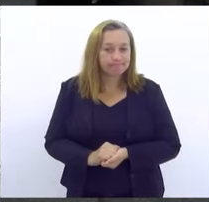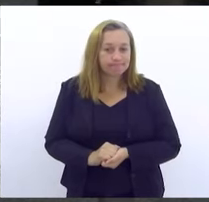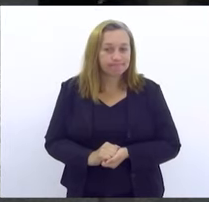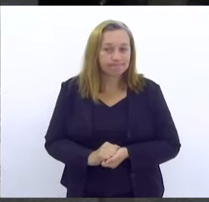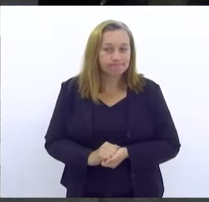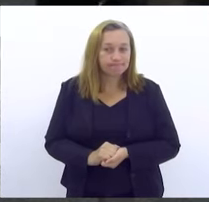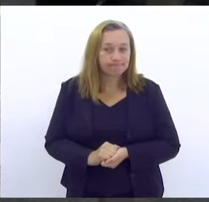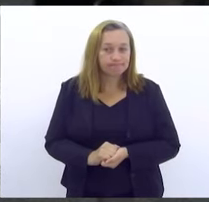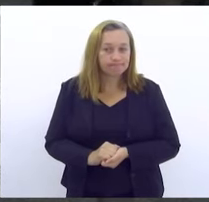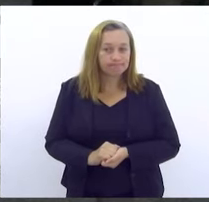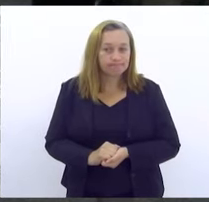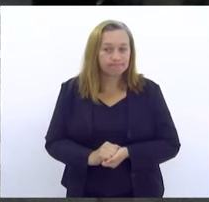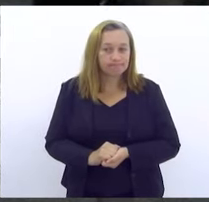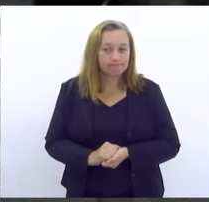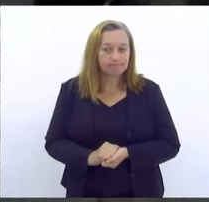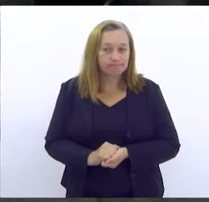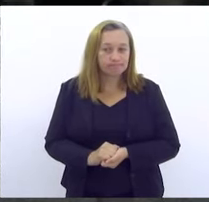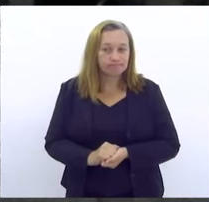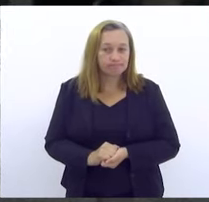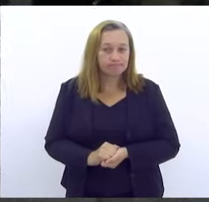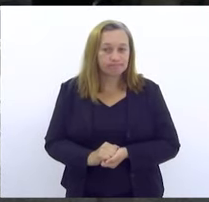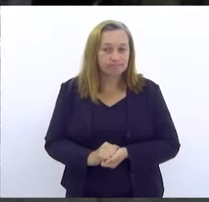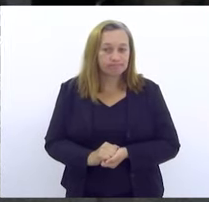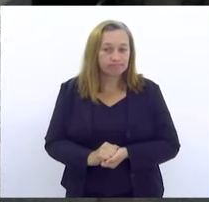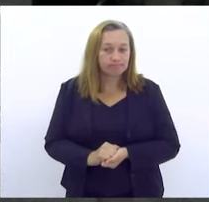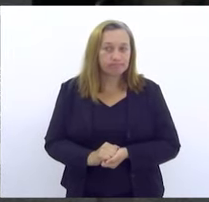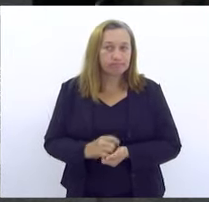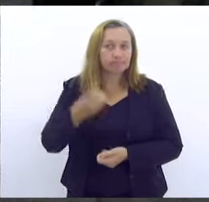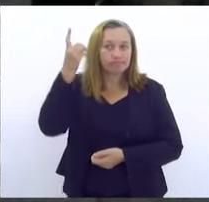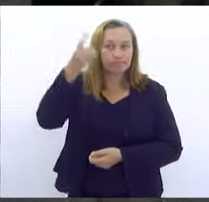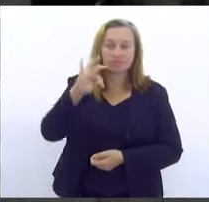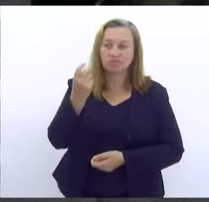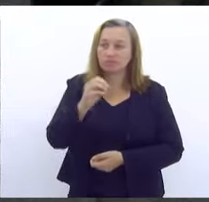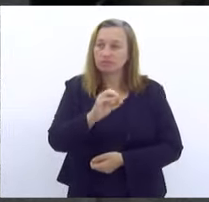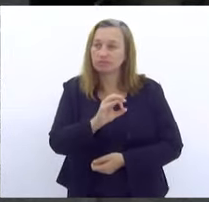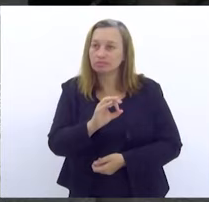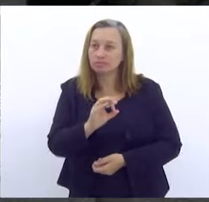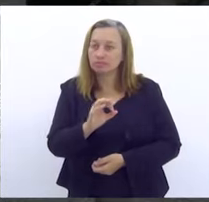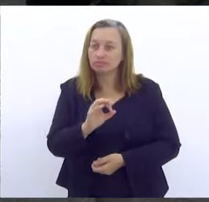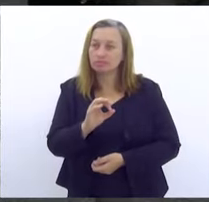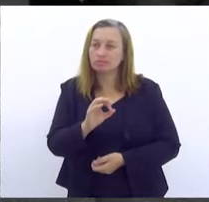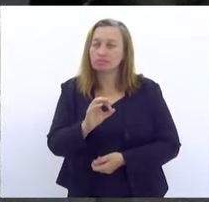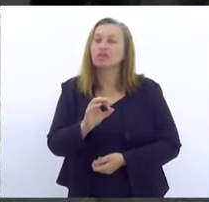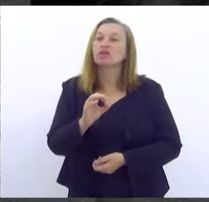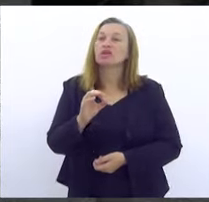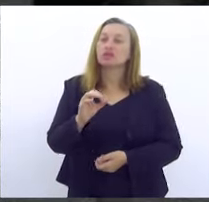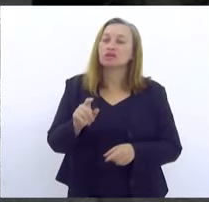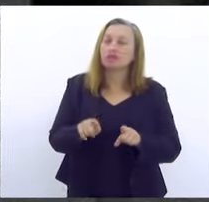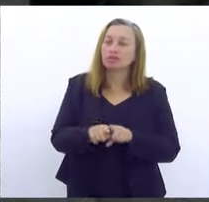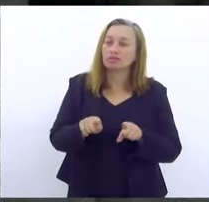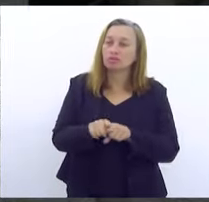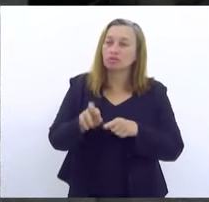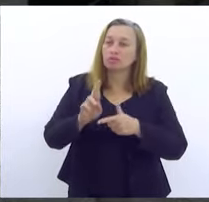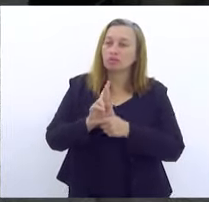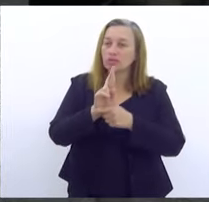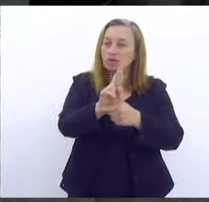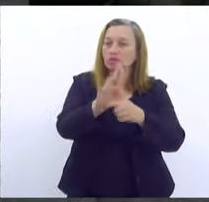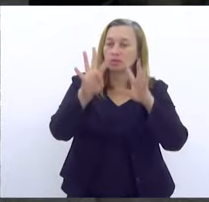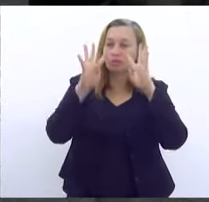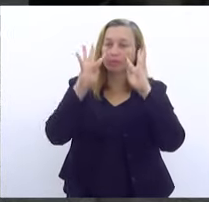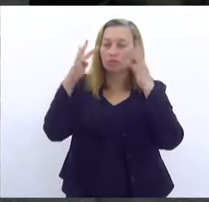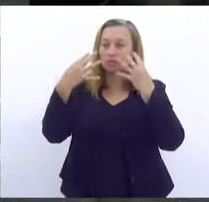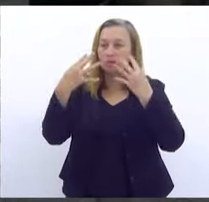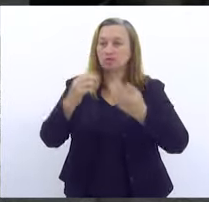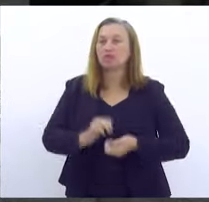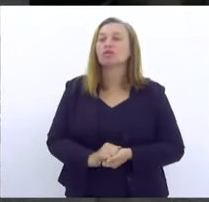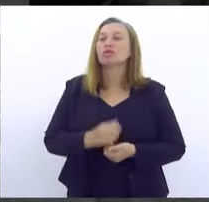Eu queria que o deputado Chico Machado e o nosso procurador prestassem atenção,